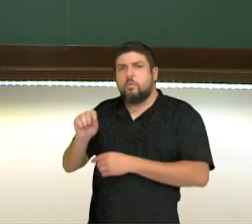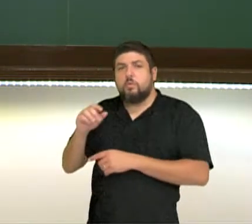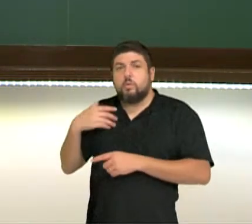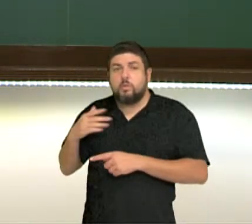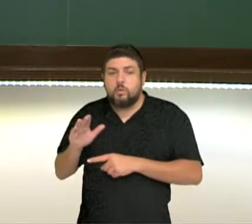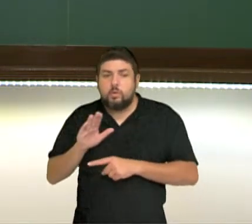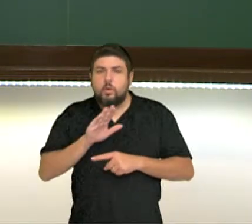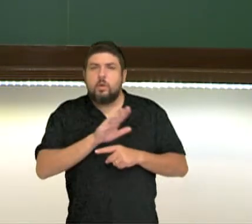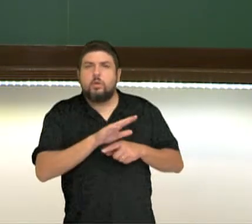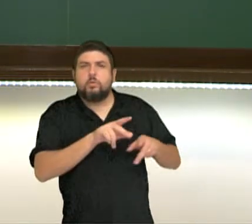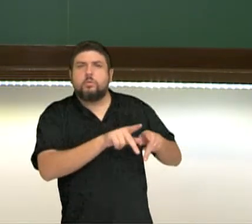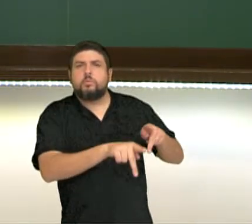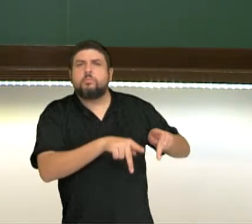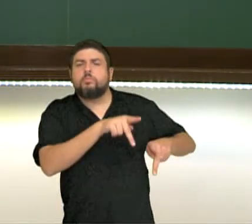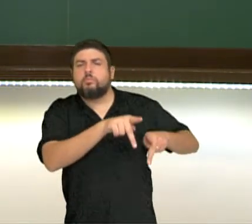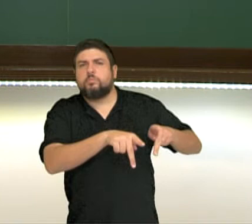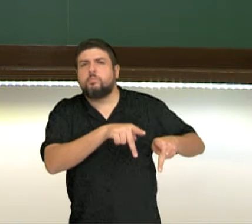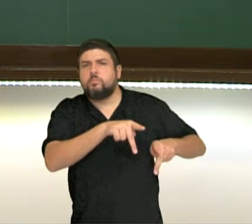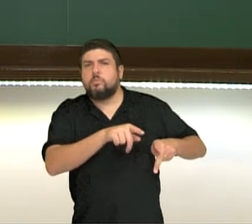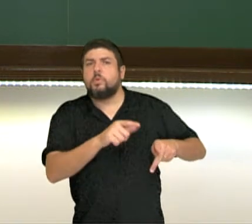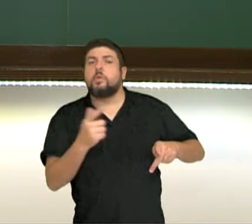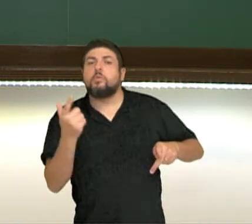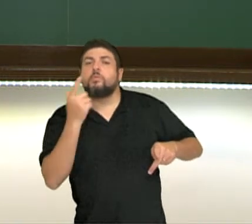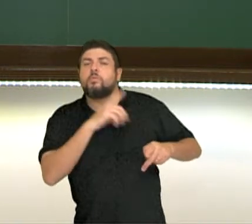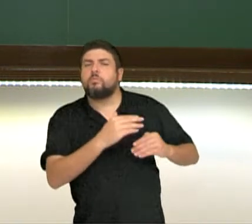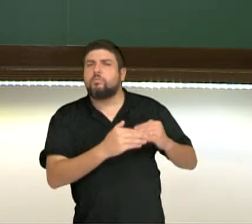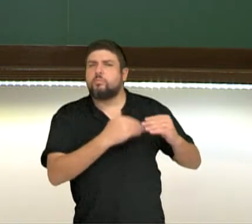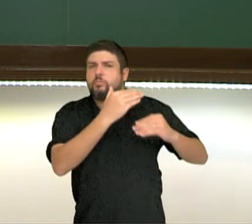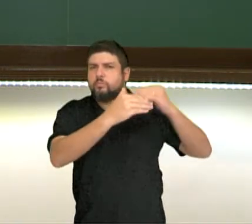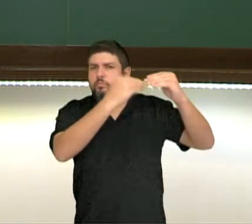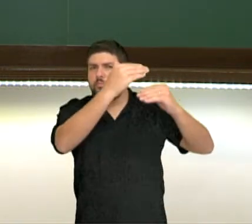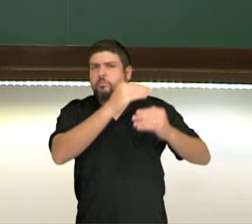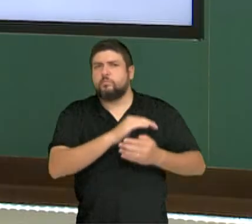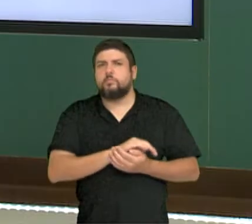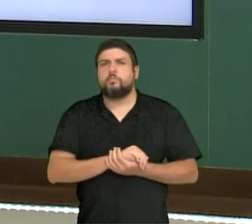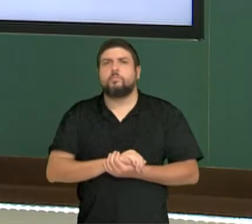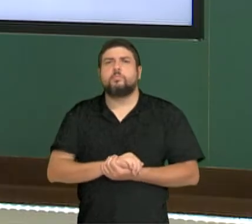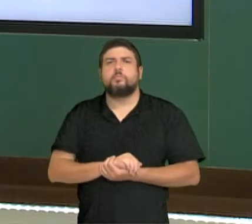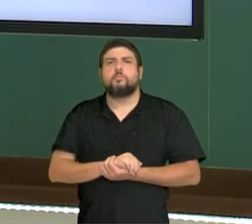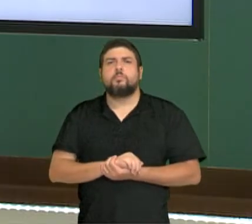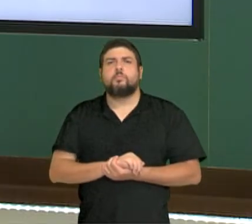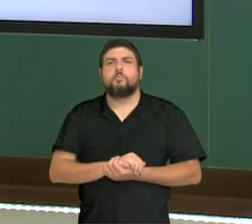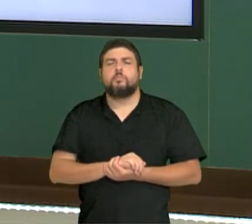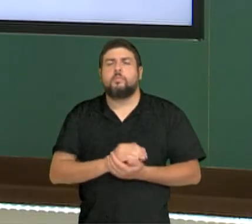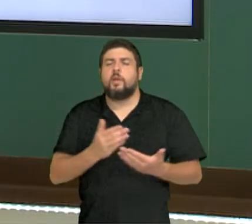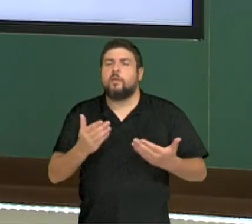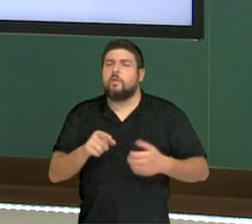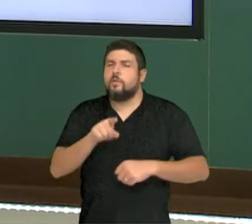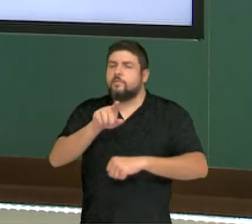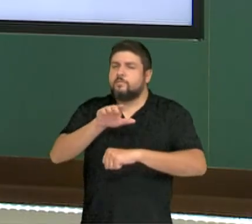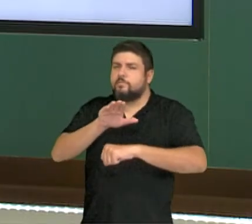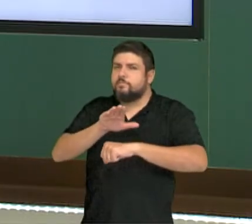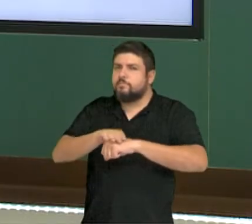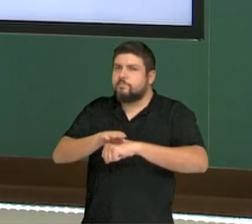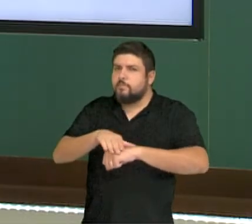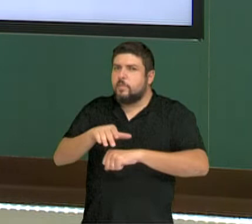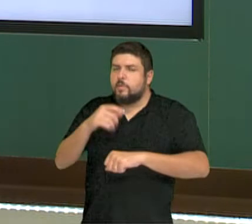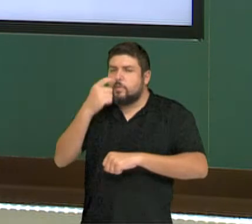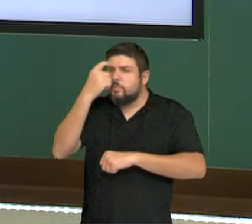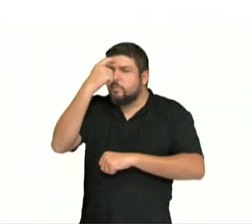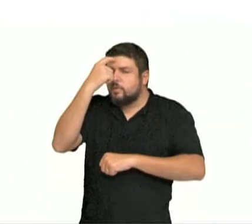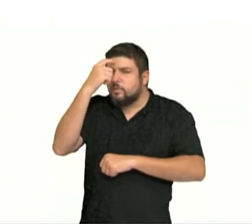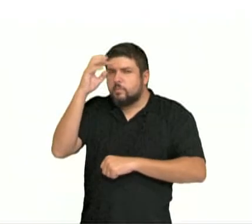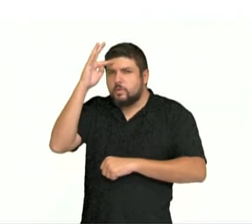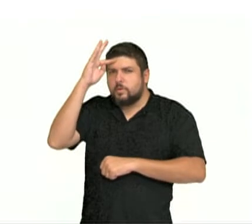para que haja então aí um desenvolvimento e agora é sua vez para pensar aqui na teoria